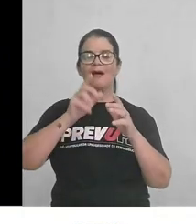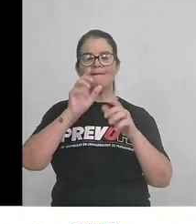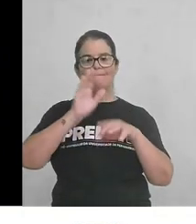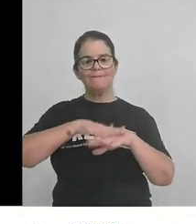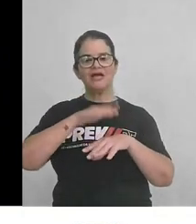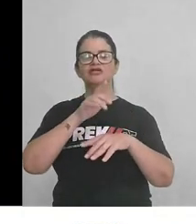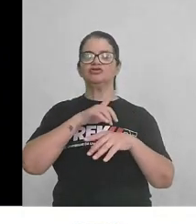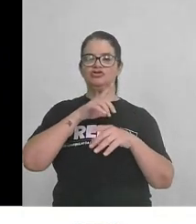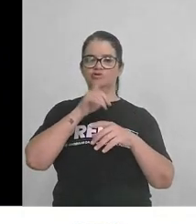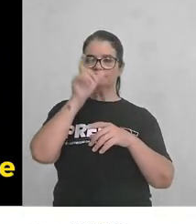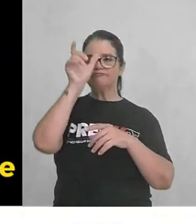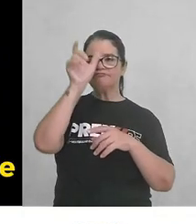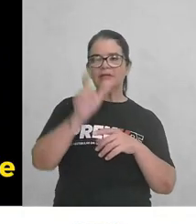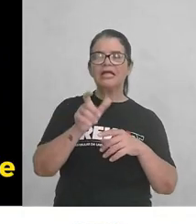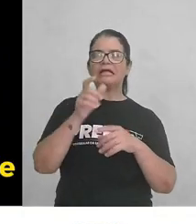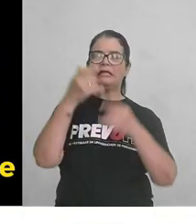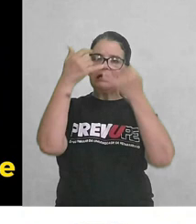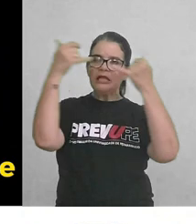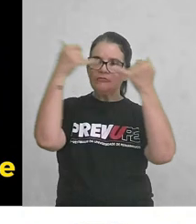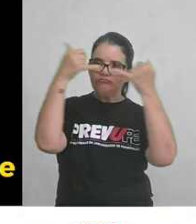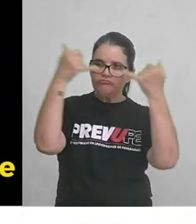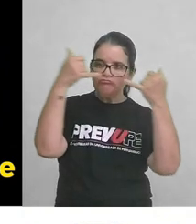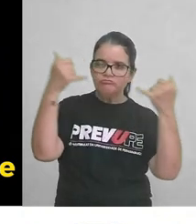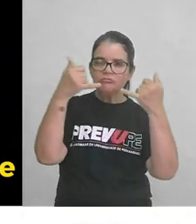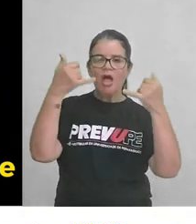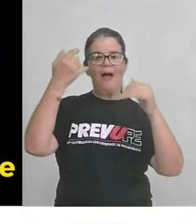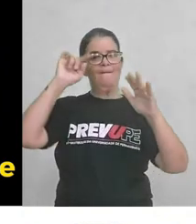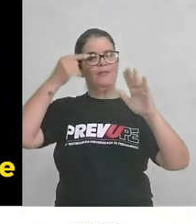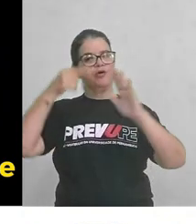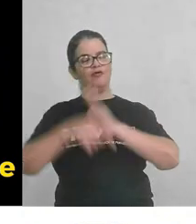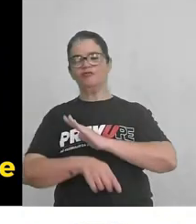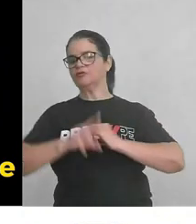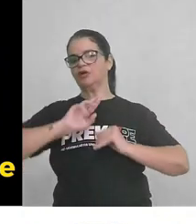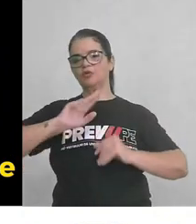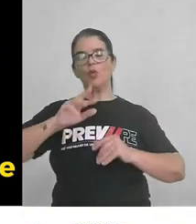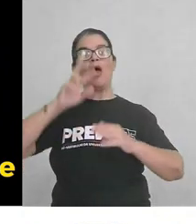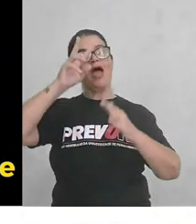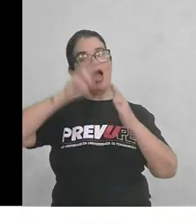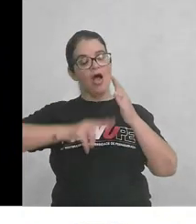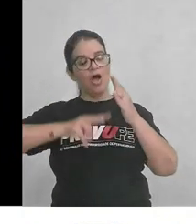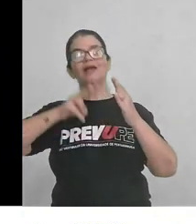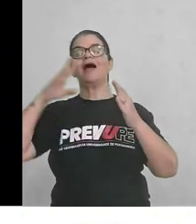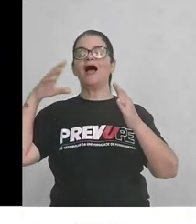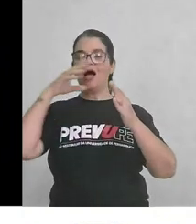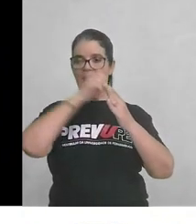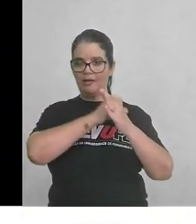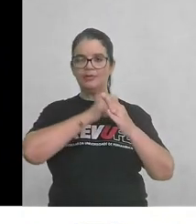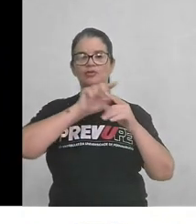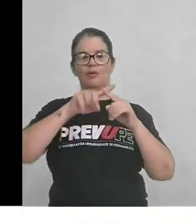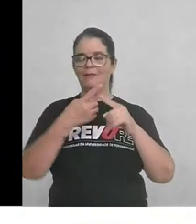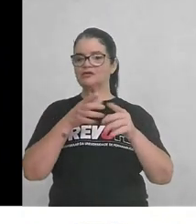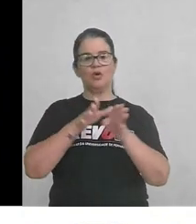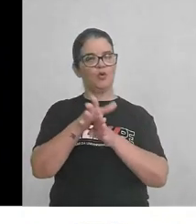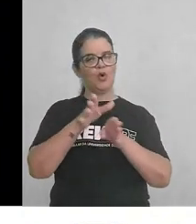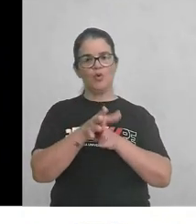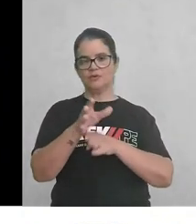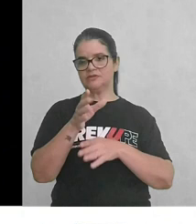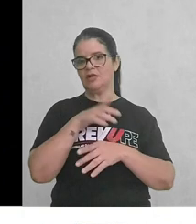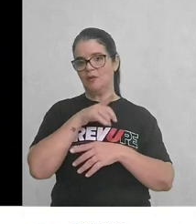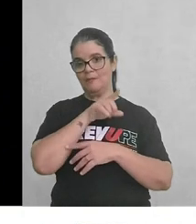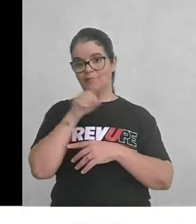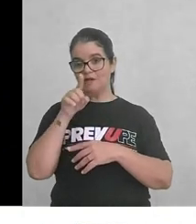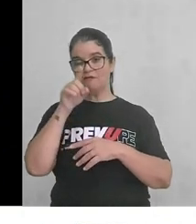rolho rápido. Eu também não aconselho muito para vocês esse tipo de leitura. Eu aconselho fazer uma